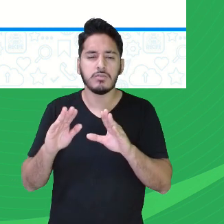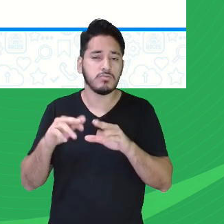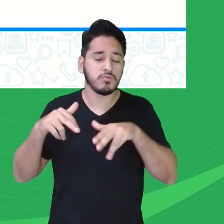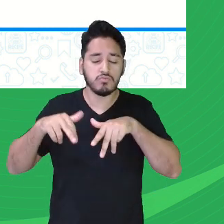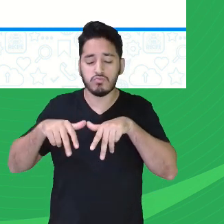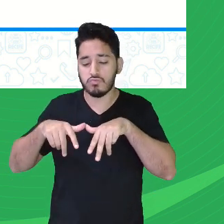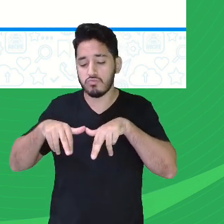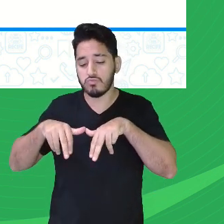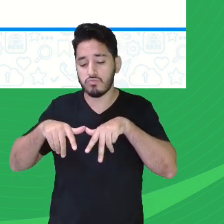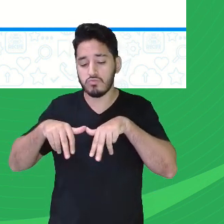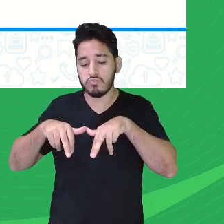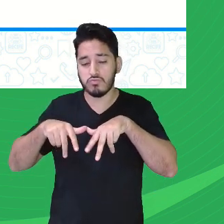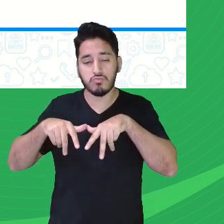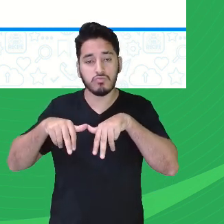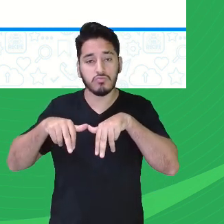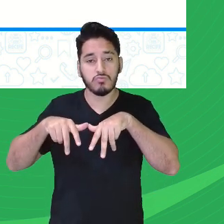pé.